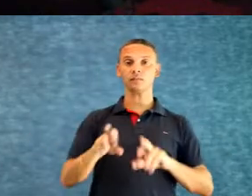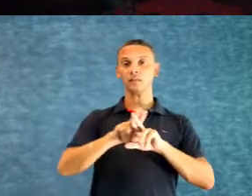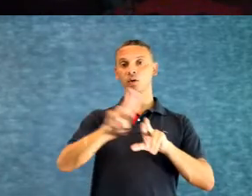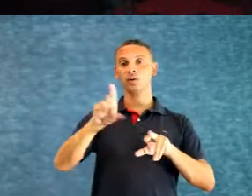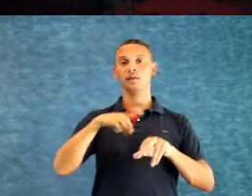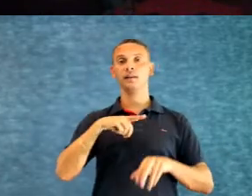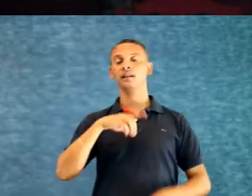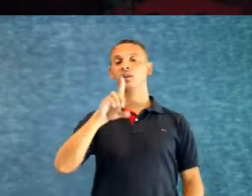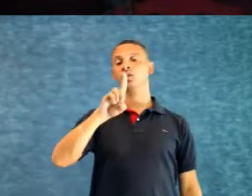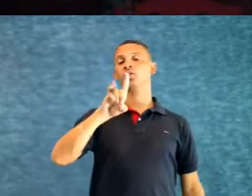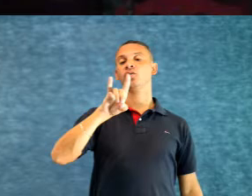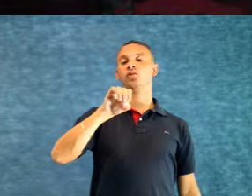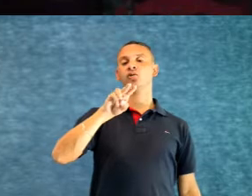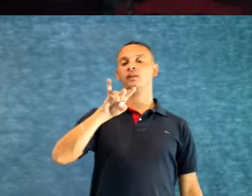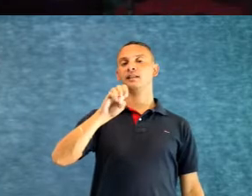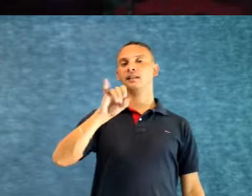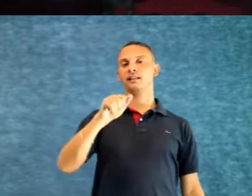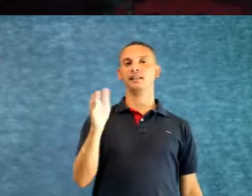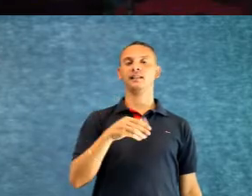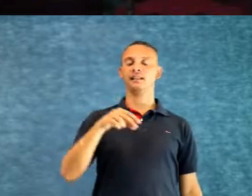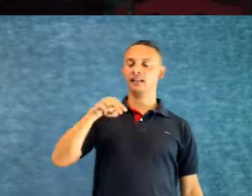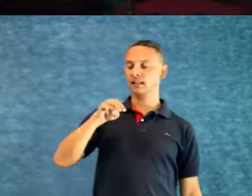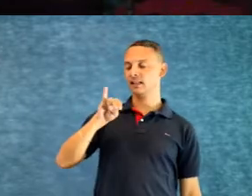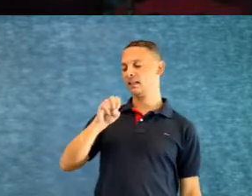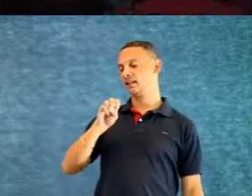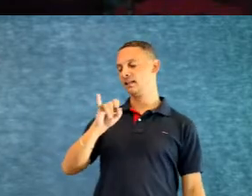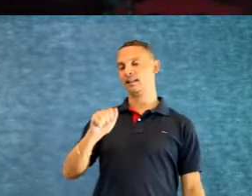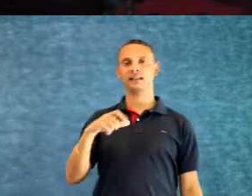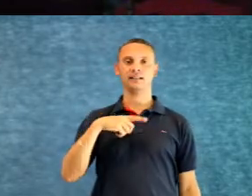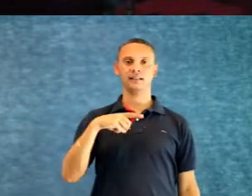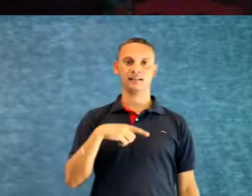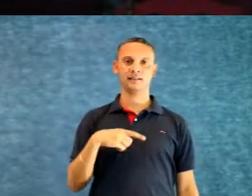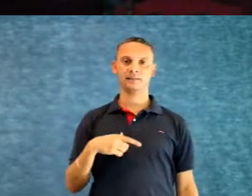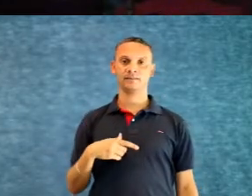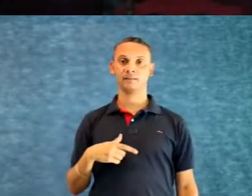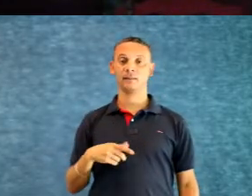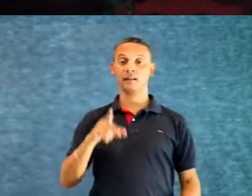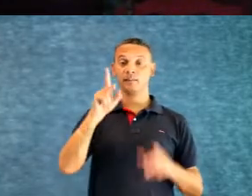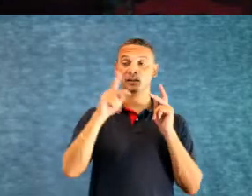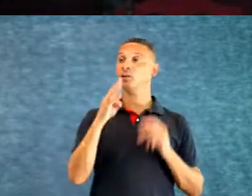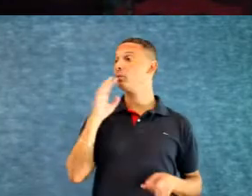escreveu tudo isso? Você acredita que ela escreveu tudo isso? Entende? Então, parte